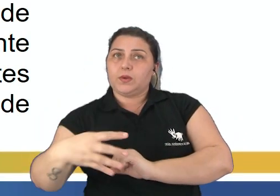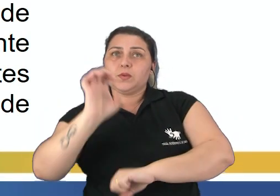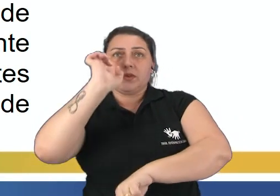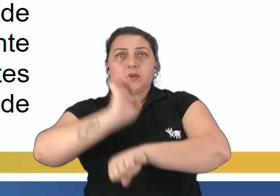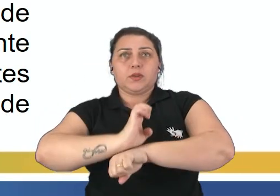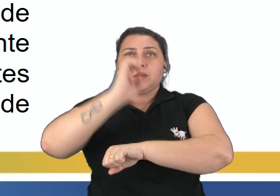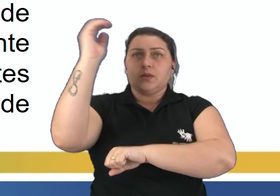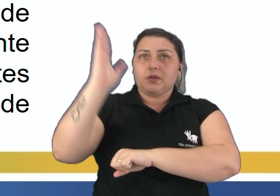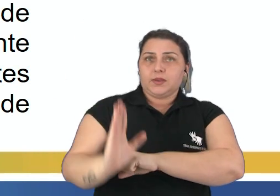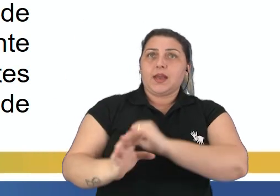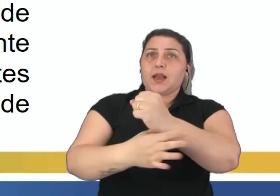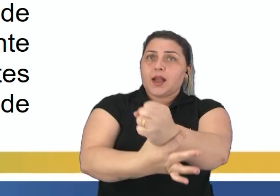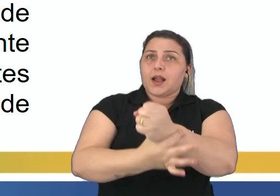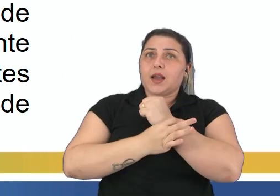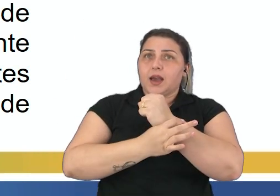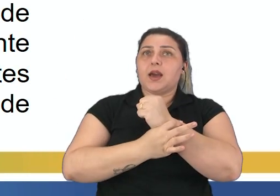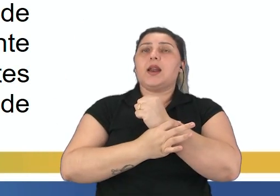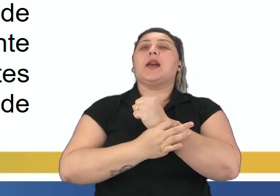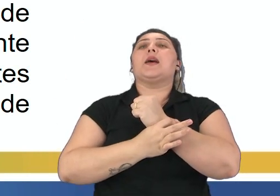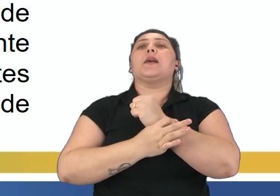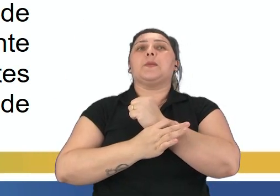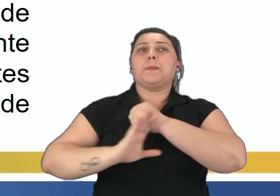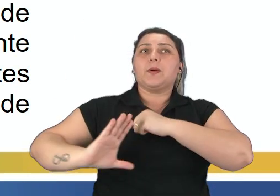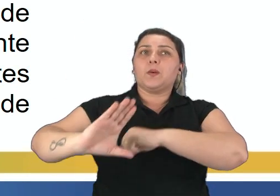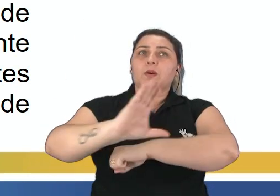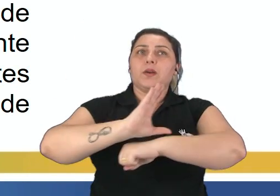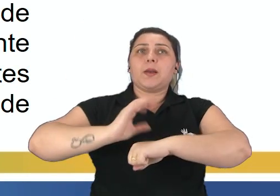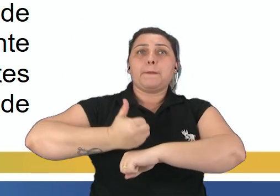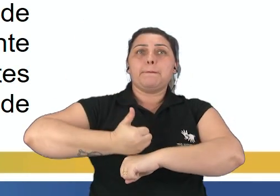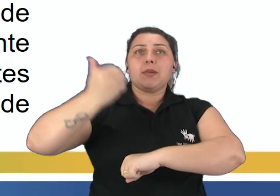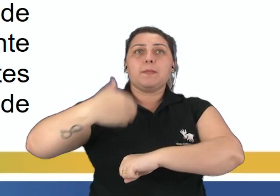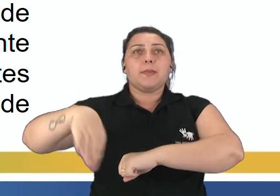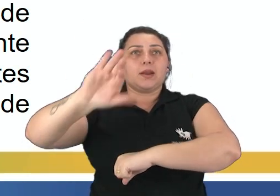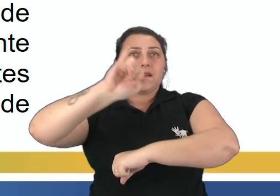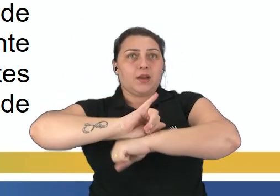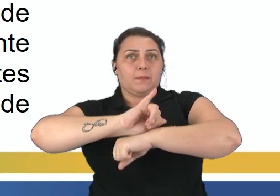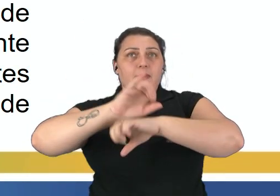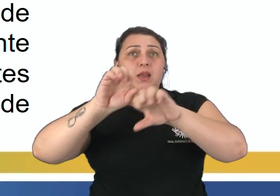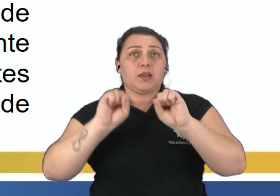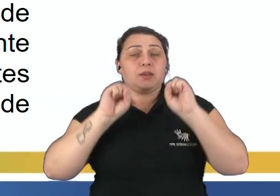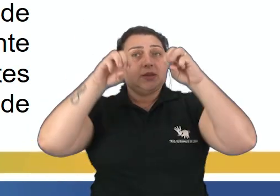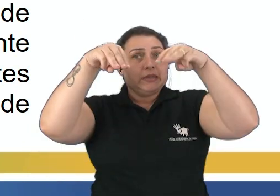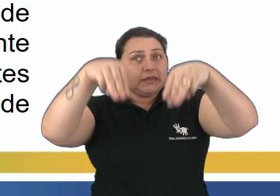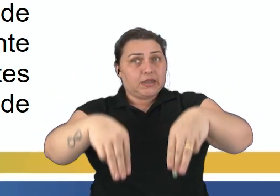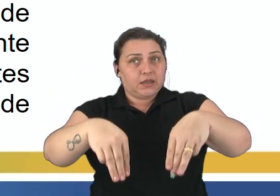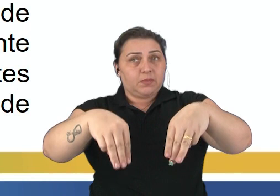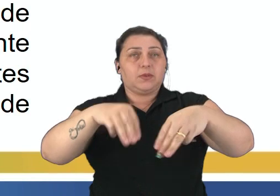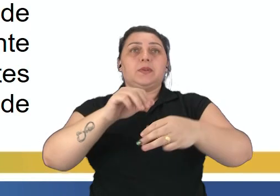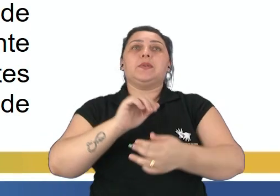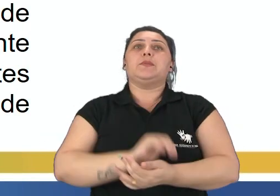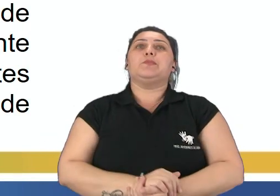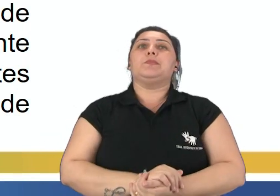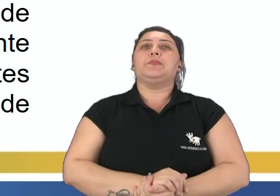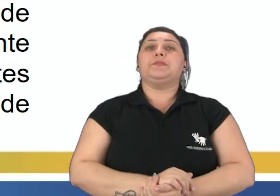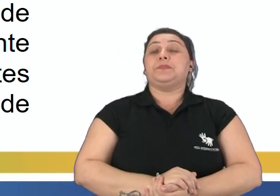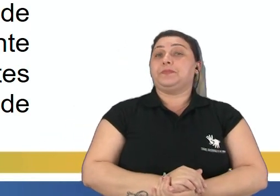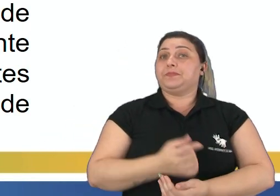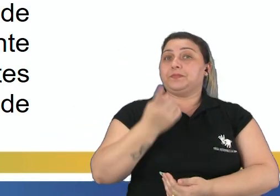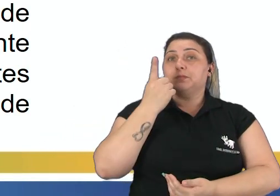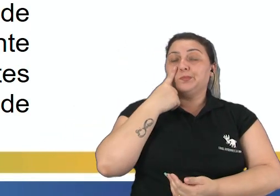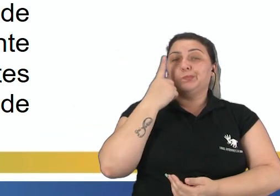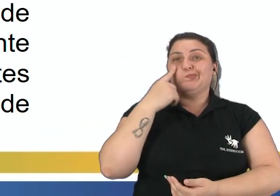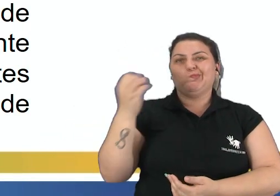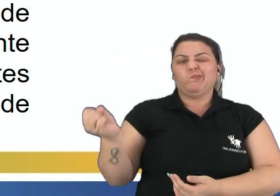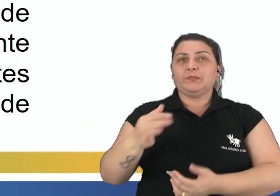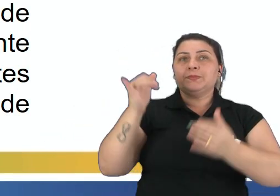o Estado brasileiro, para garantir sua soberania, constituiu a primeira capital. Olha só, uma